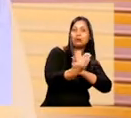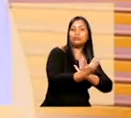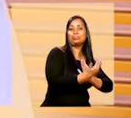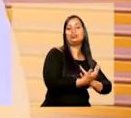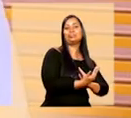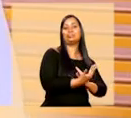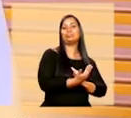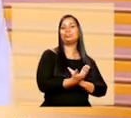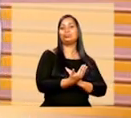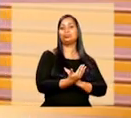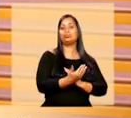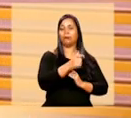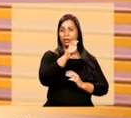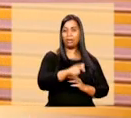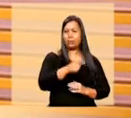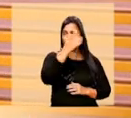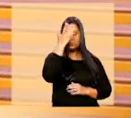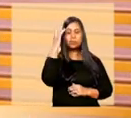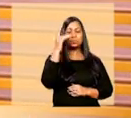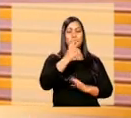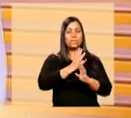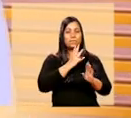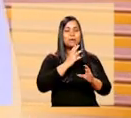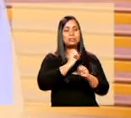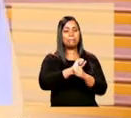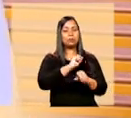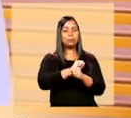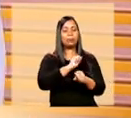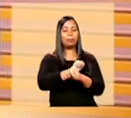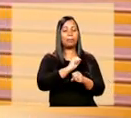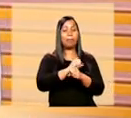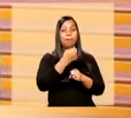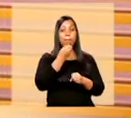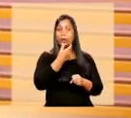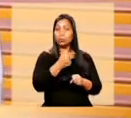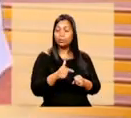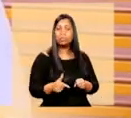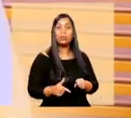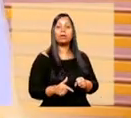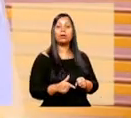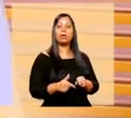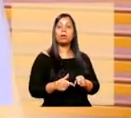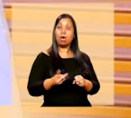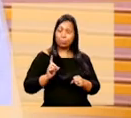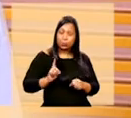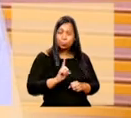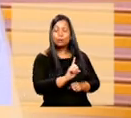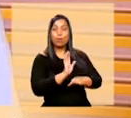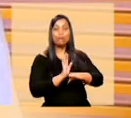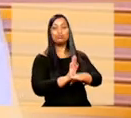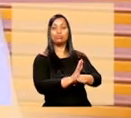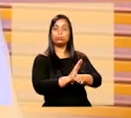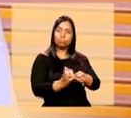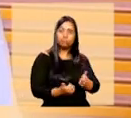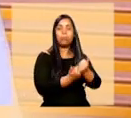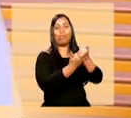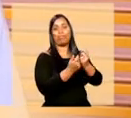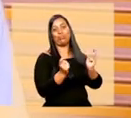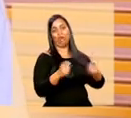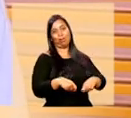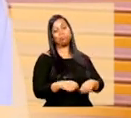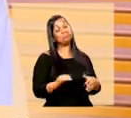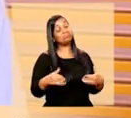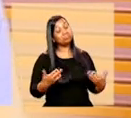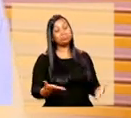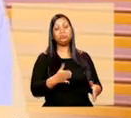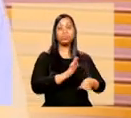para te ajudar. Se a pessoa que está na fila de transplante não está bem, o transplantado está ali para dar uma força.